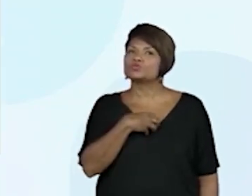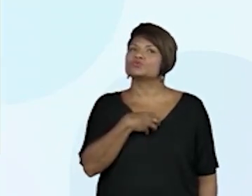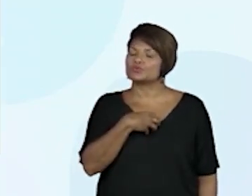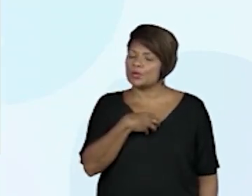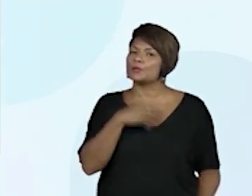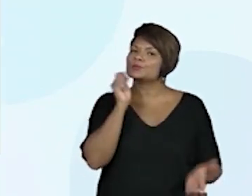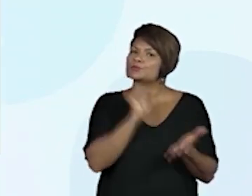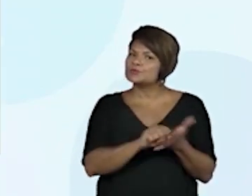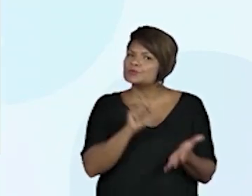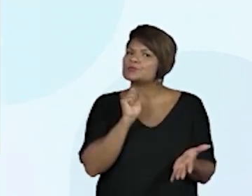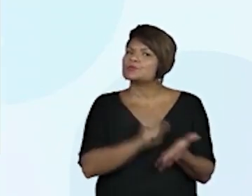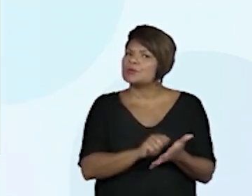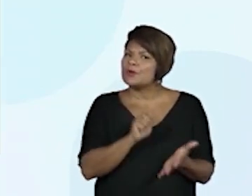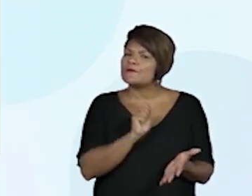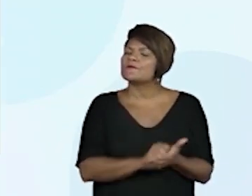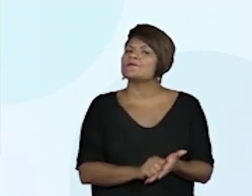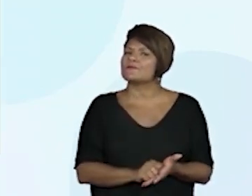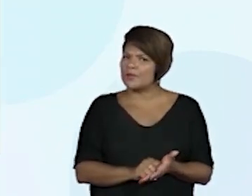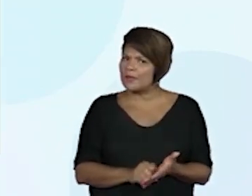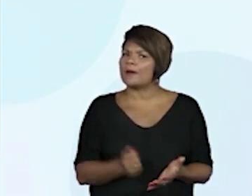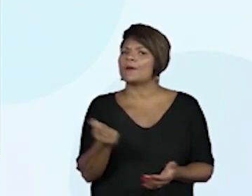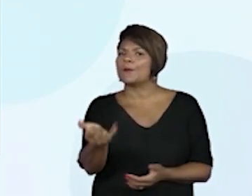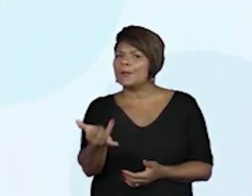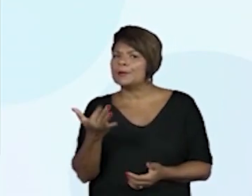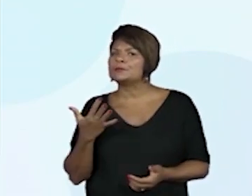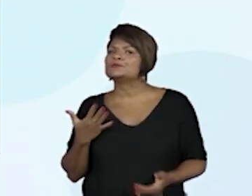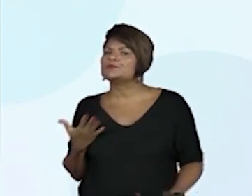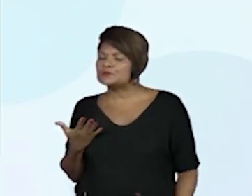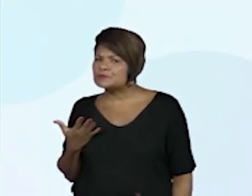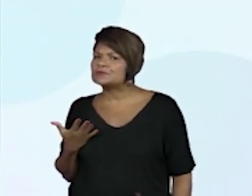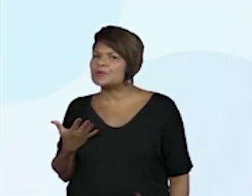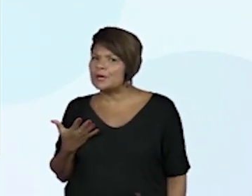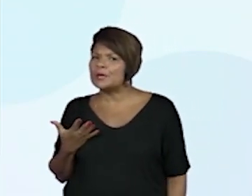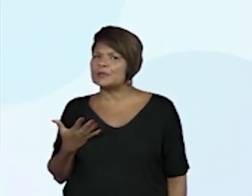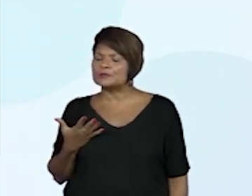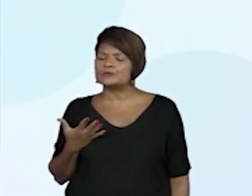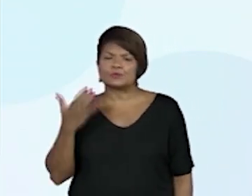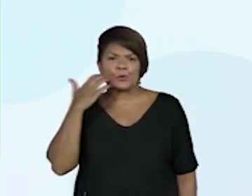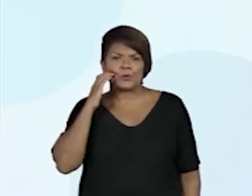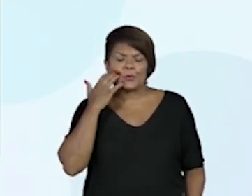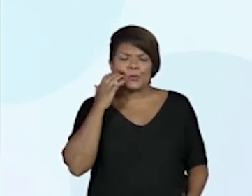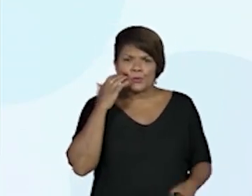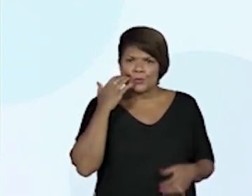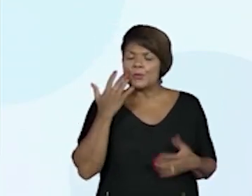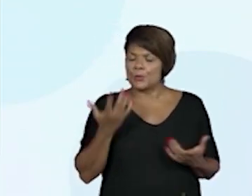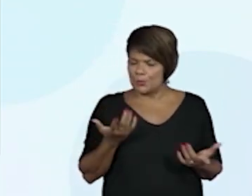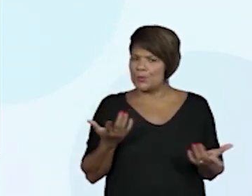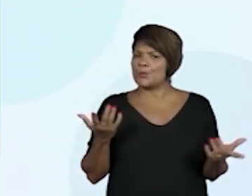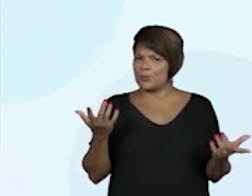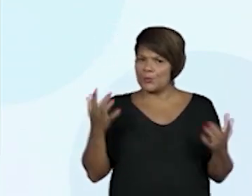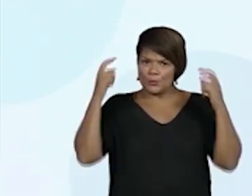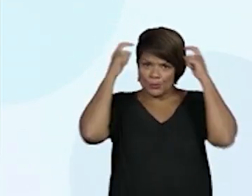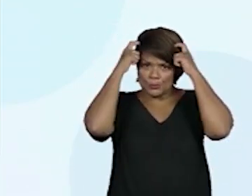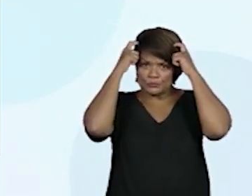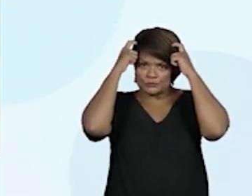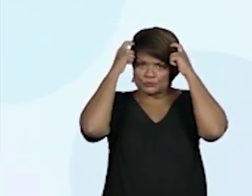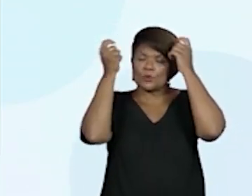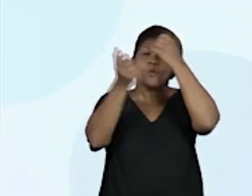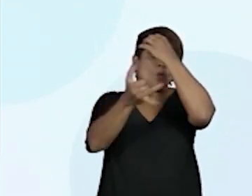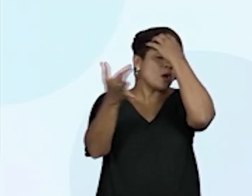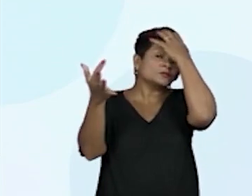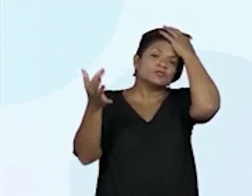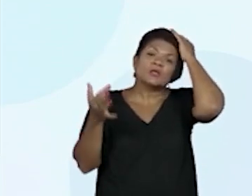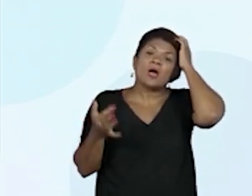de escrever a quantidade aí de ursos rosas? Quem que é o urso rosa mesmo? Quanto que